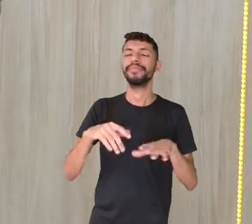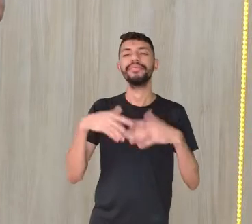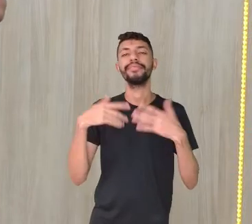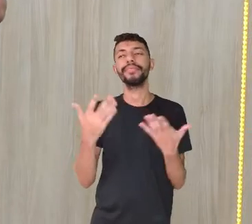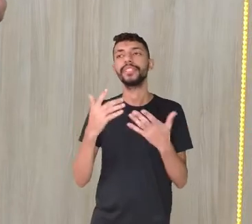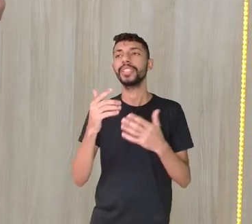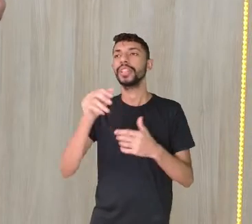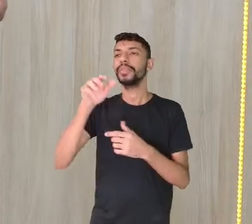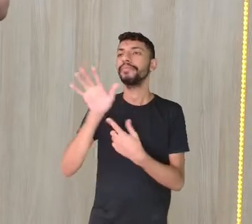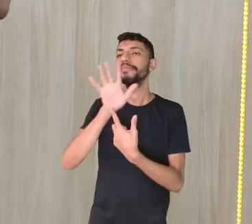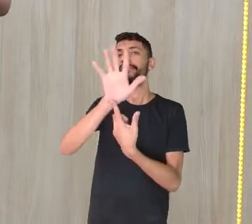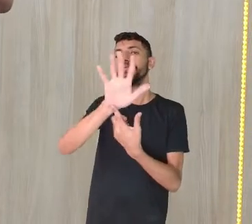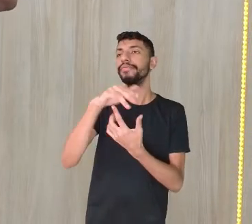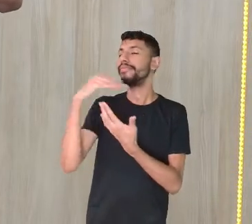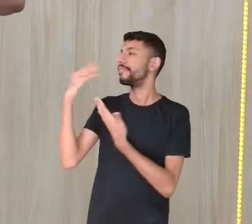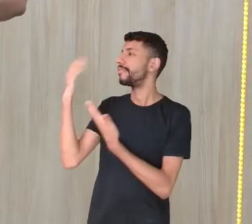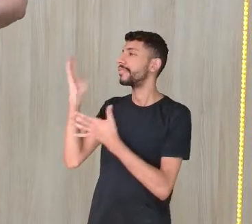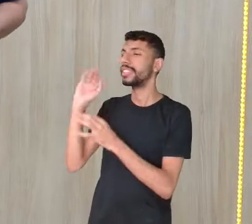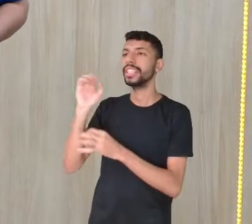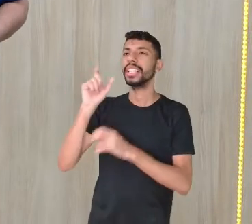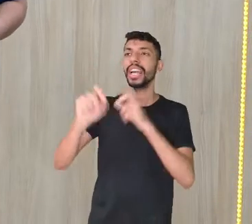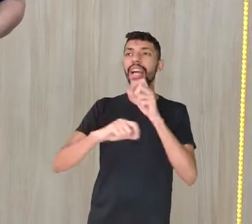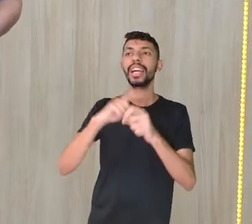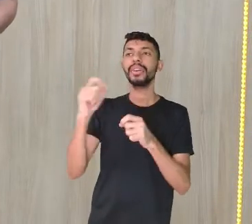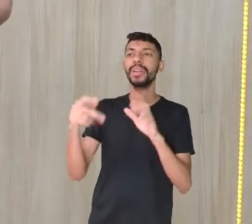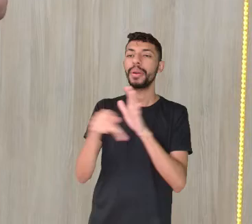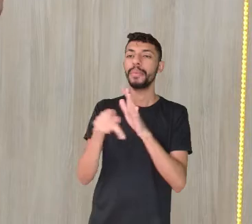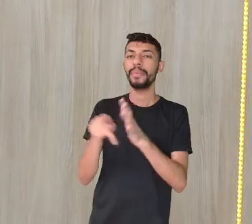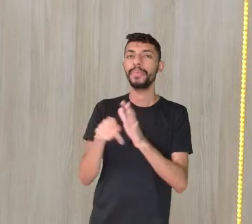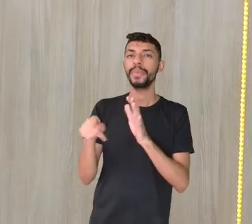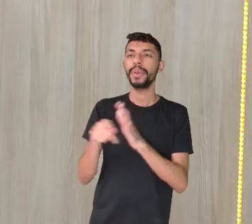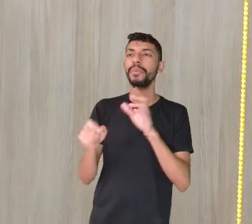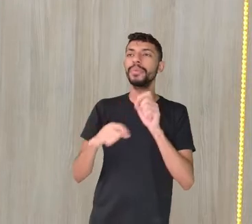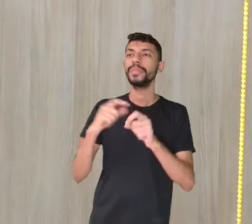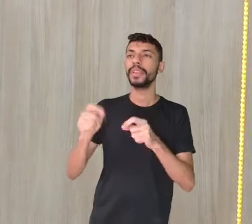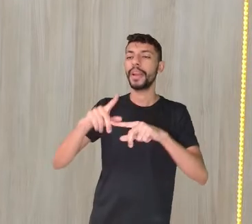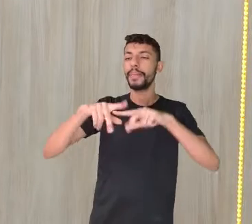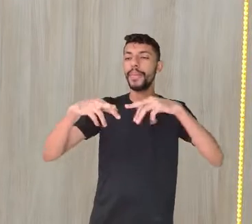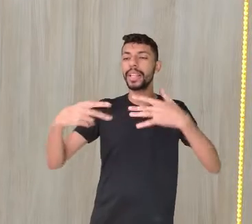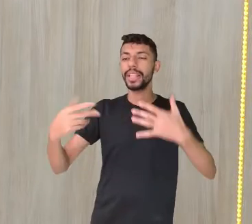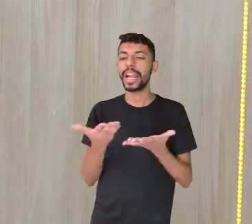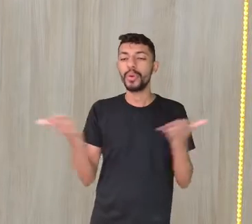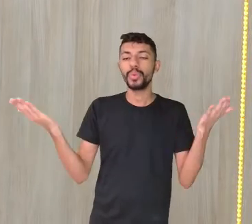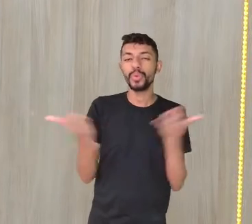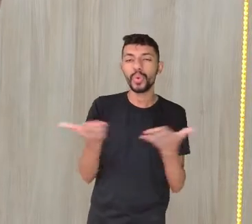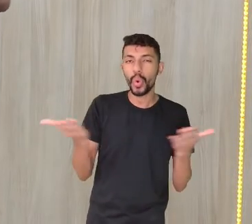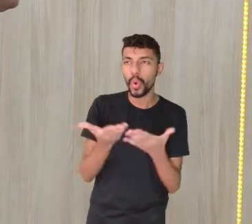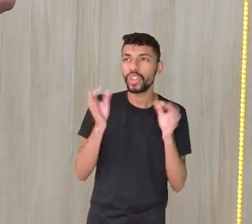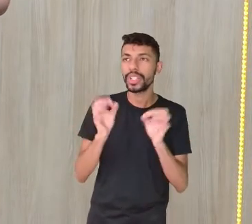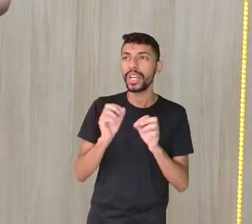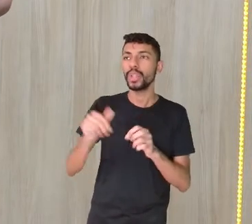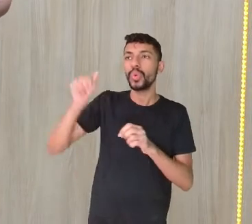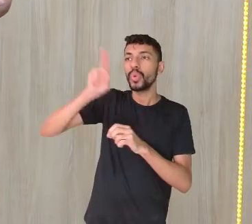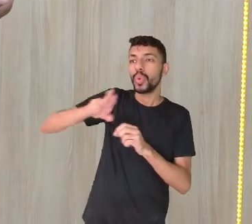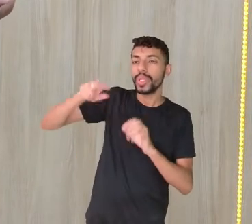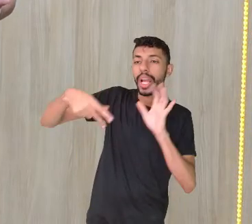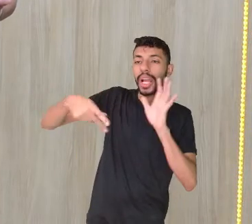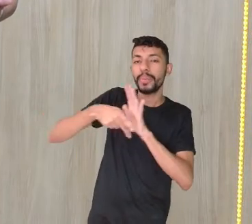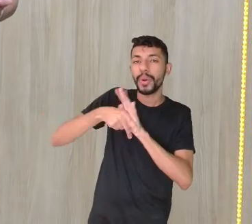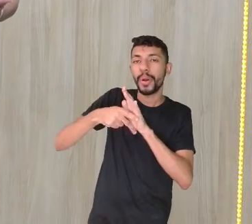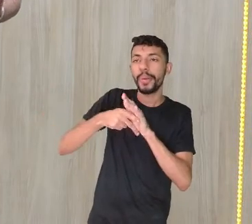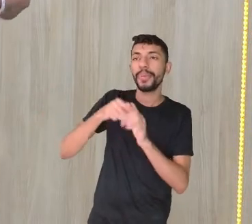eles colocavam isso aí. Eram equipamentos da atualidade sendo realizados por